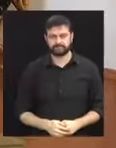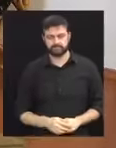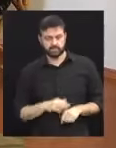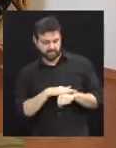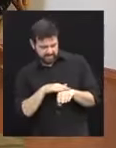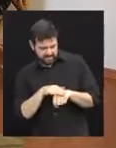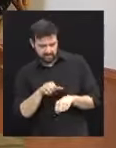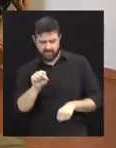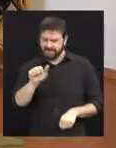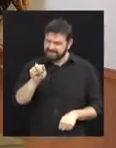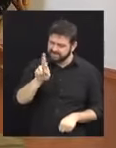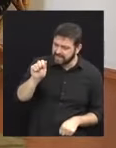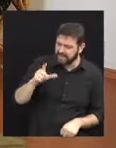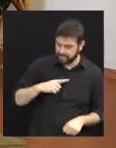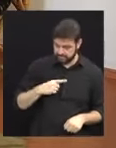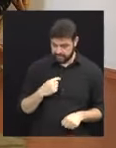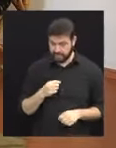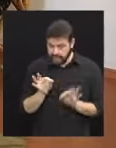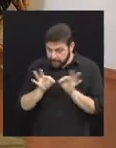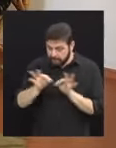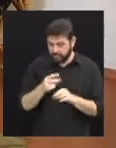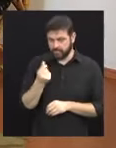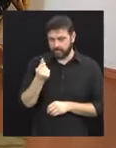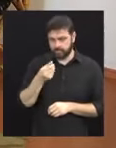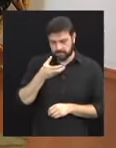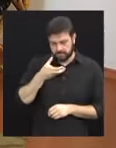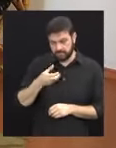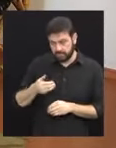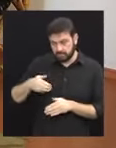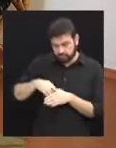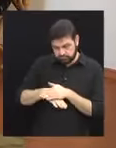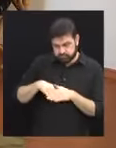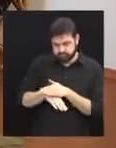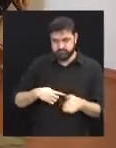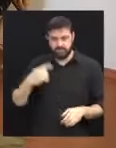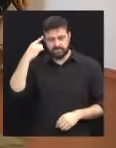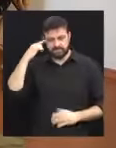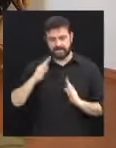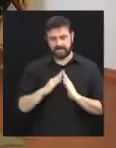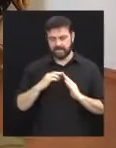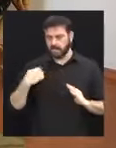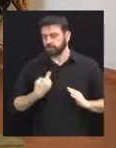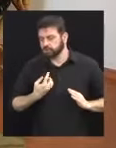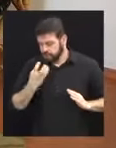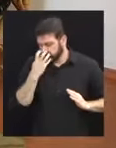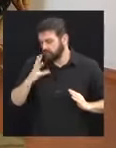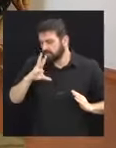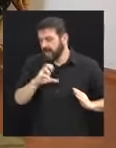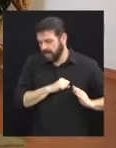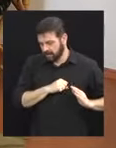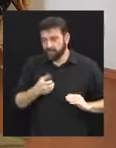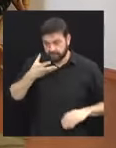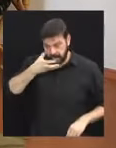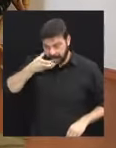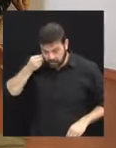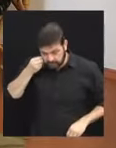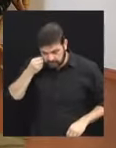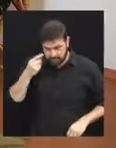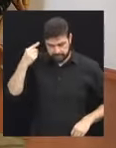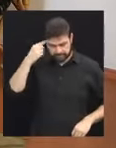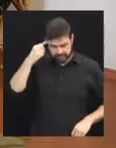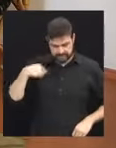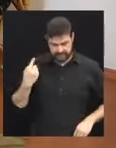Sara, existe um planejamento financeiro para ter um bichinho em casa? Vocês pensaram, olha, a gente ama cachorro, vamos fazer a adoção de um, mas vamos